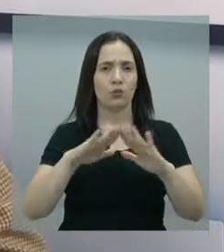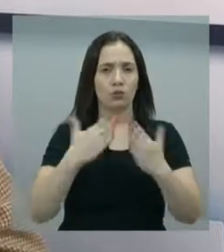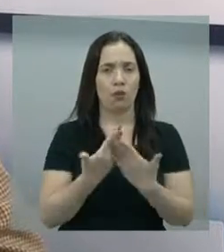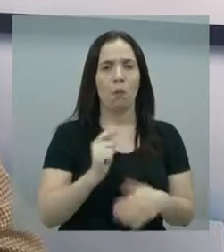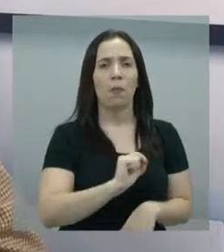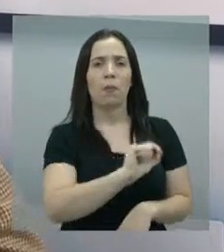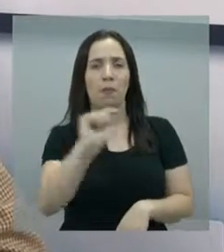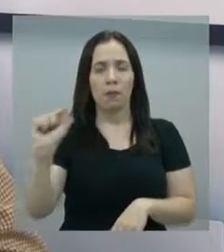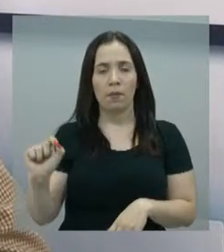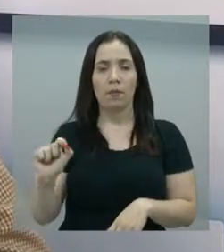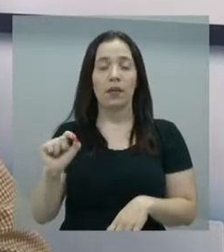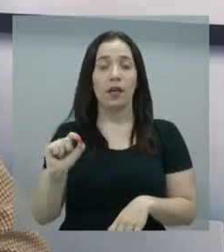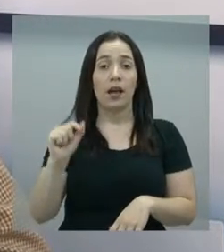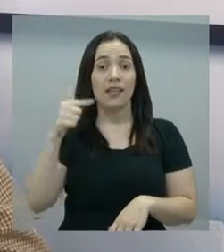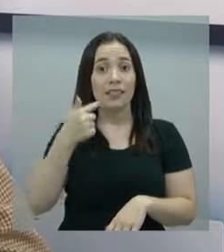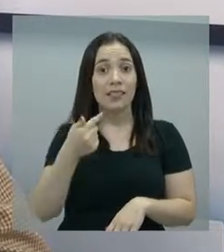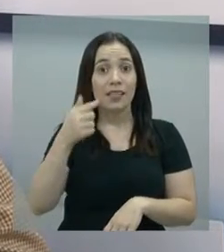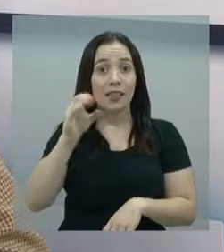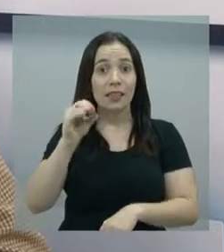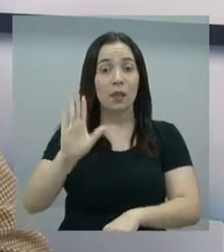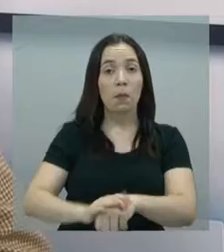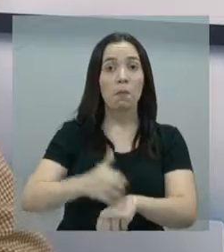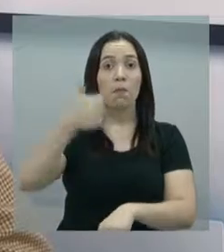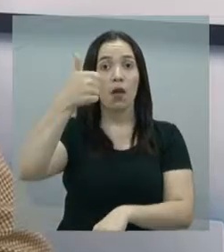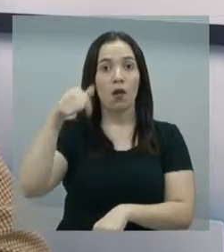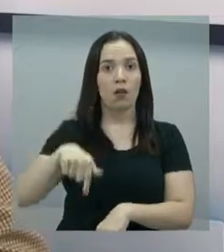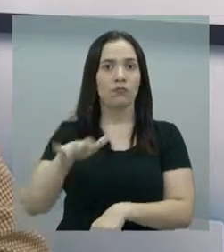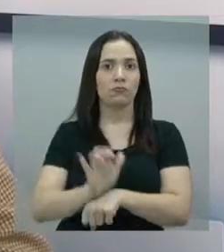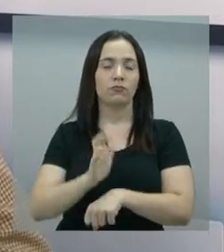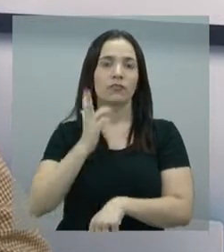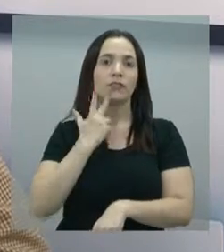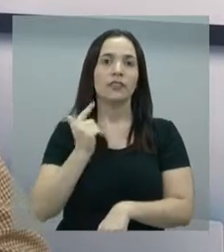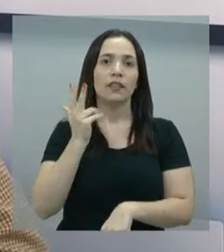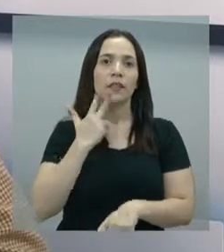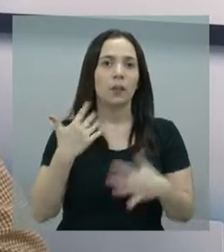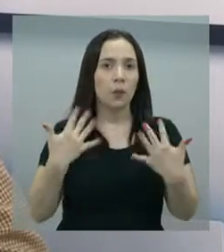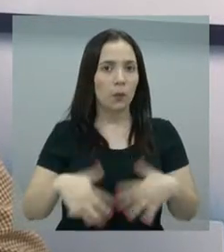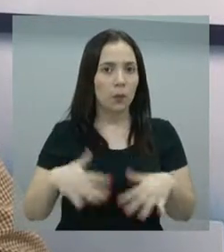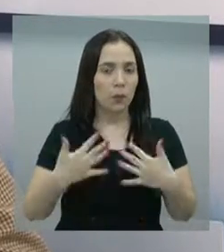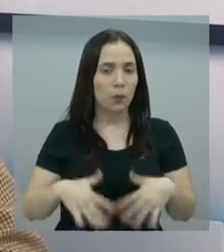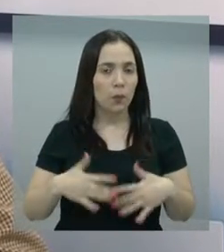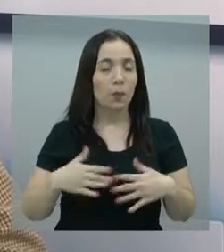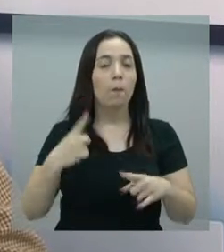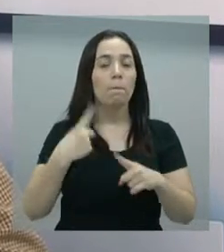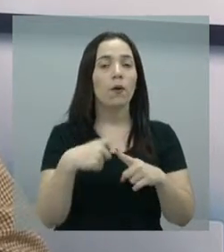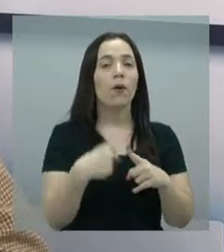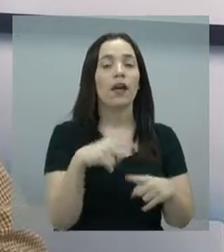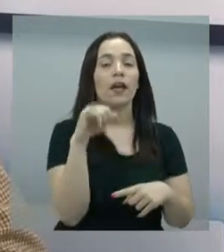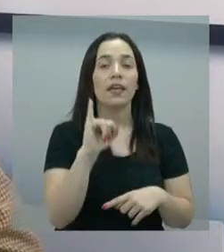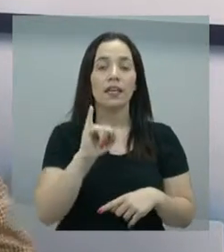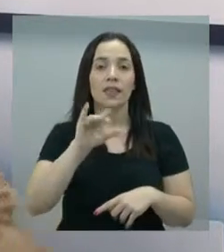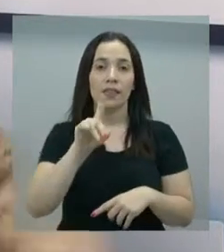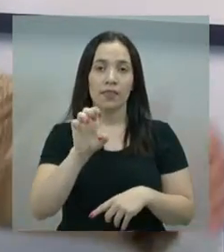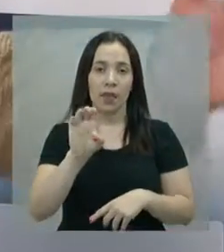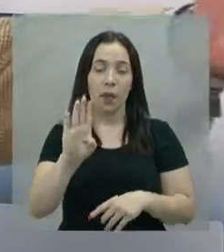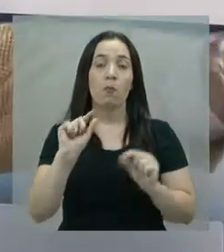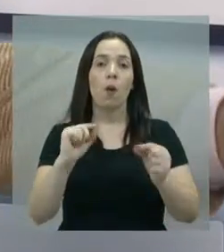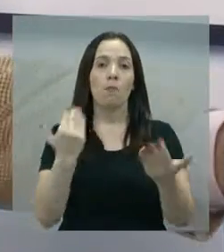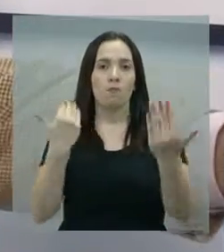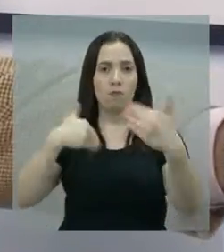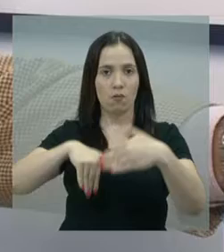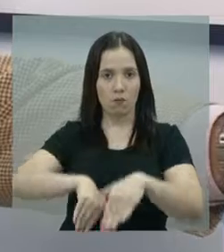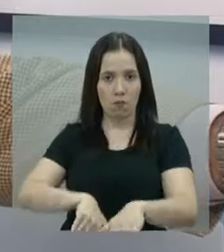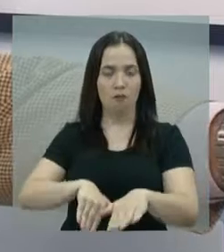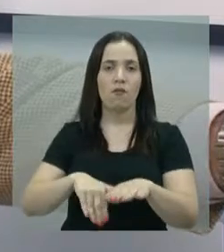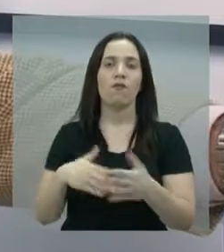De 100 escolas, 70 do Ceará são as melhores. Porque o IDEB, na realidade, é o resultado da avaliação de uma prova feita por